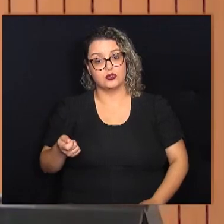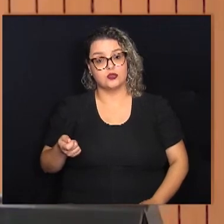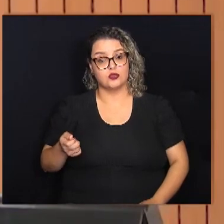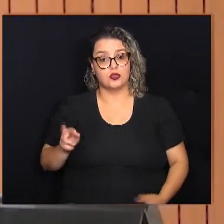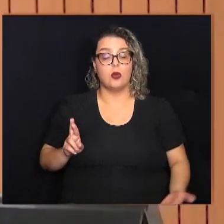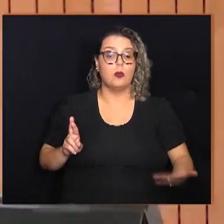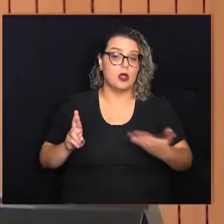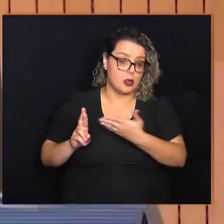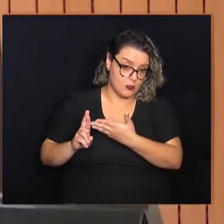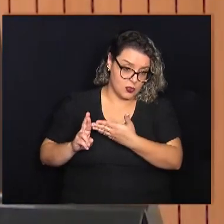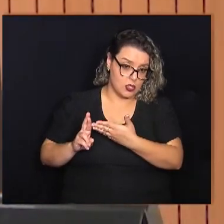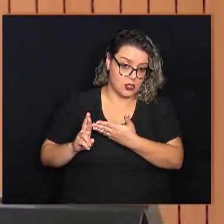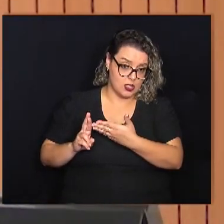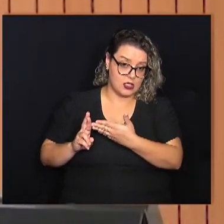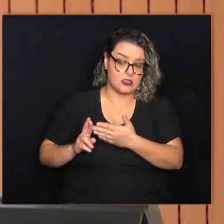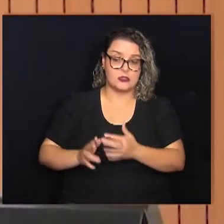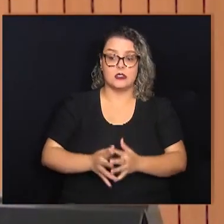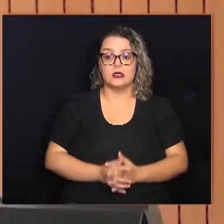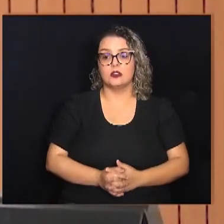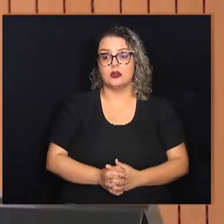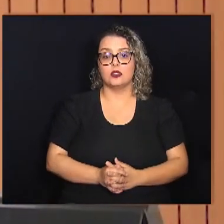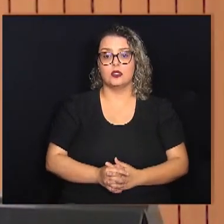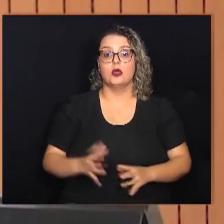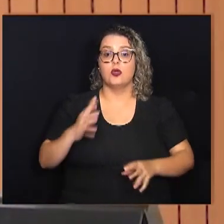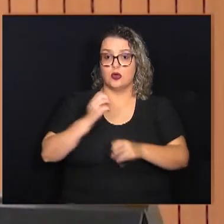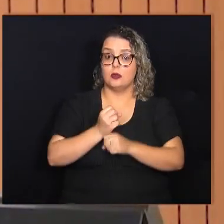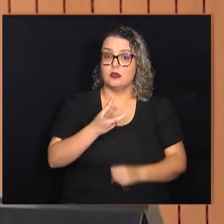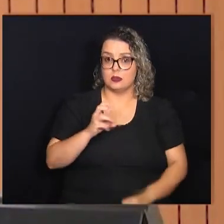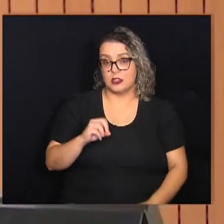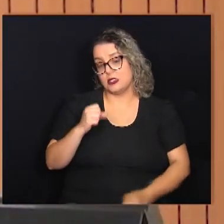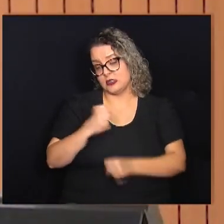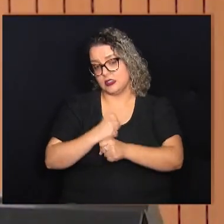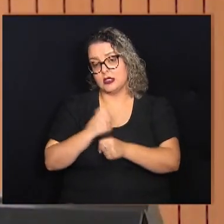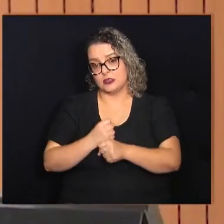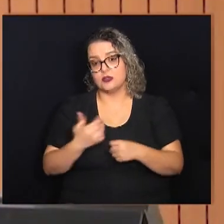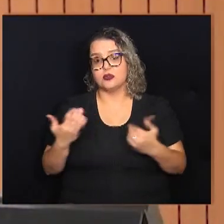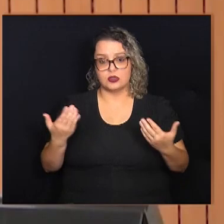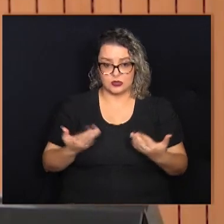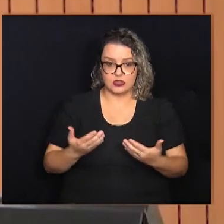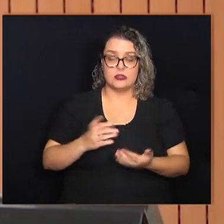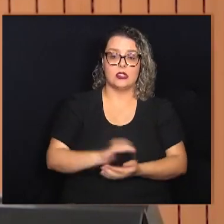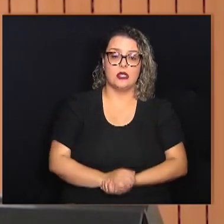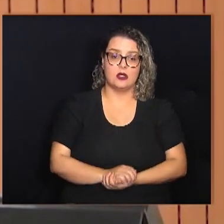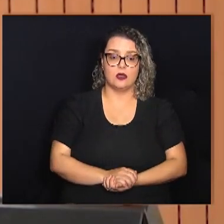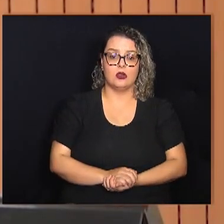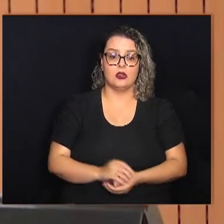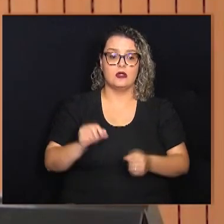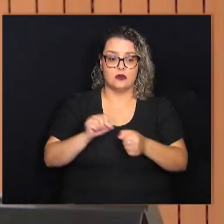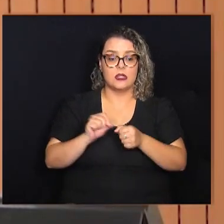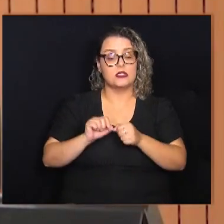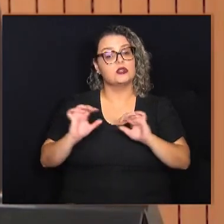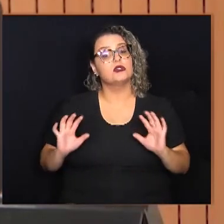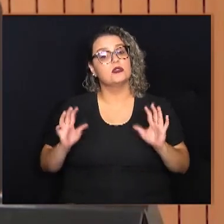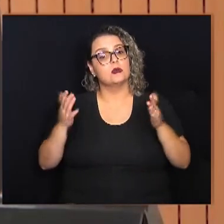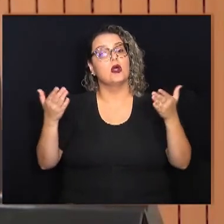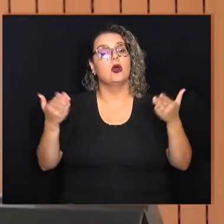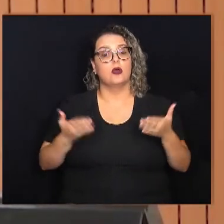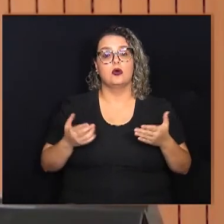das pessoas poderem participar ativamente de atividades de produtividade. A Associação Cornélia Viegli é